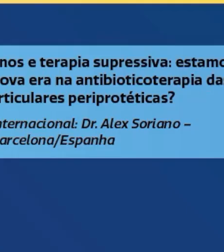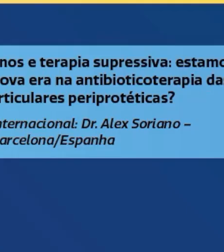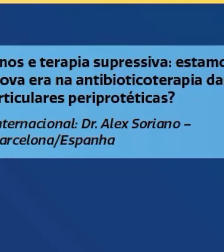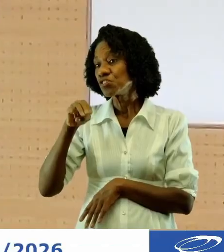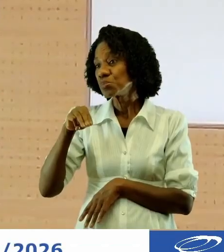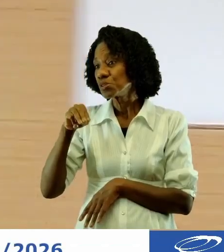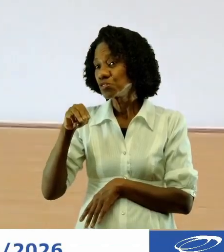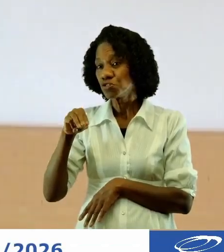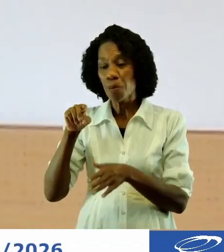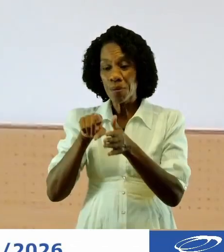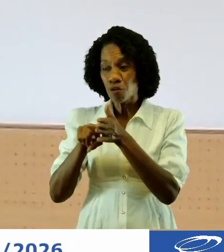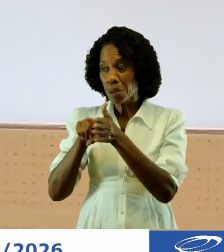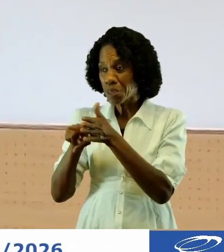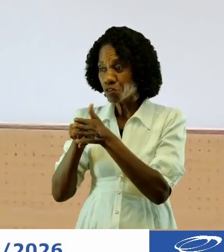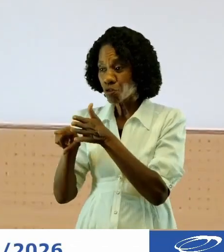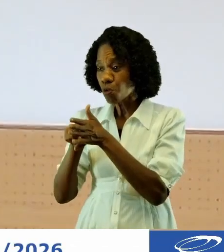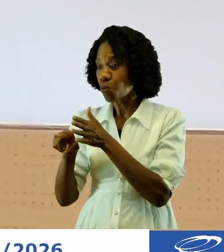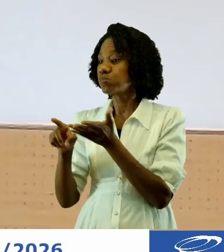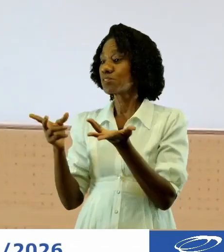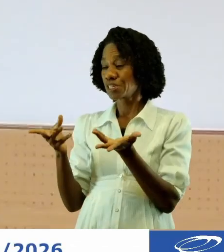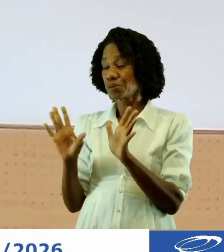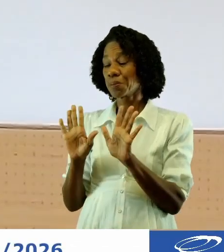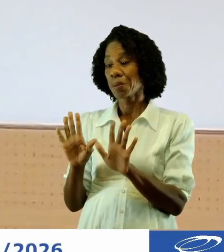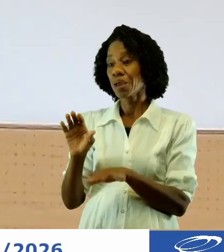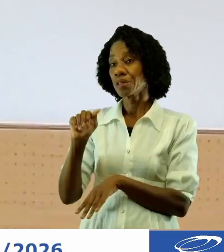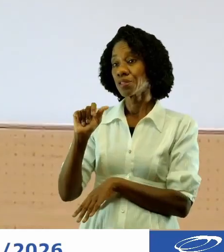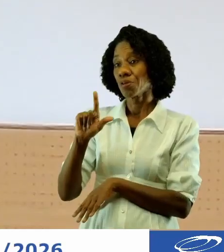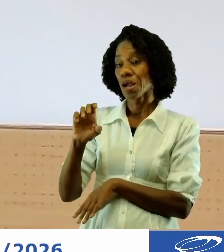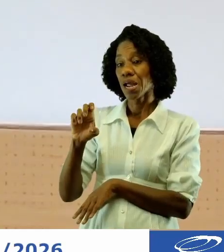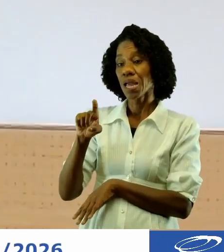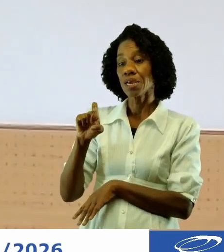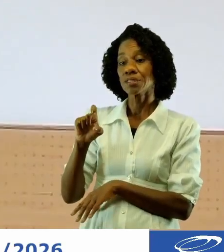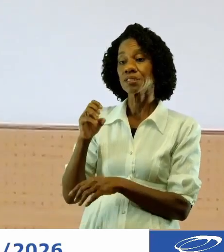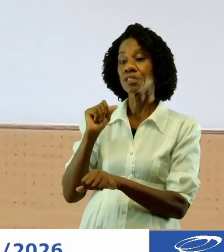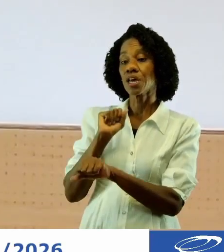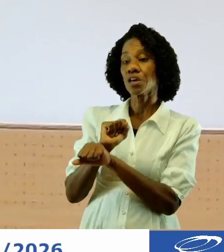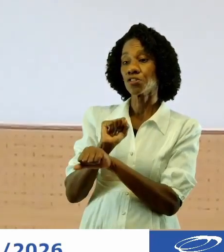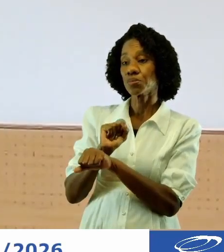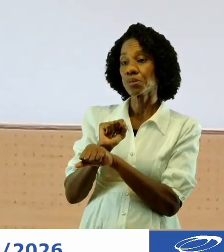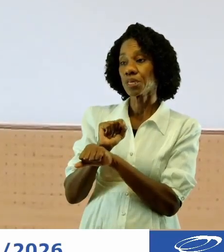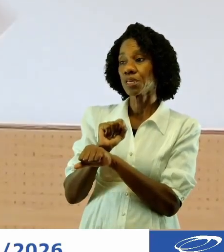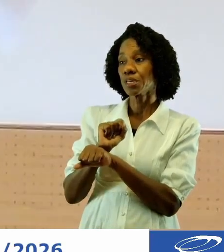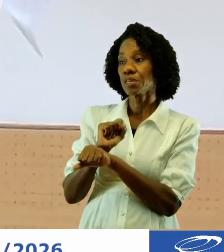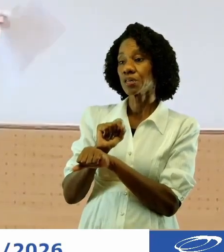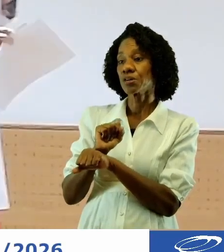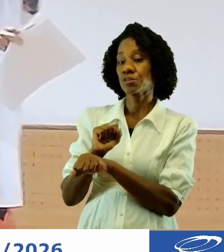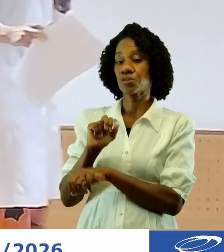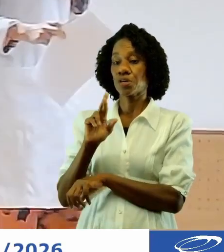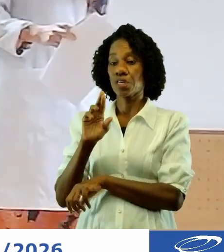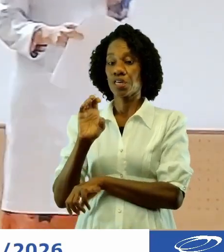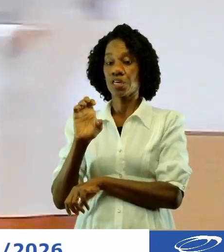muitas perguntas, muita coisa para discutir. O Alex já está aguardando no link, o Gisnaldo vai fazer aqui só um pequeno ajuste para